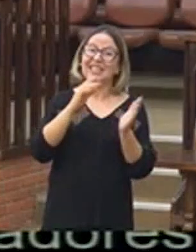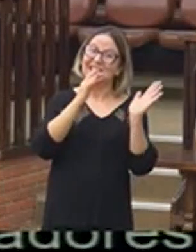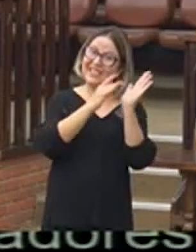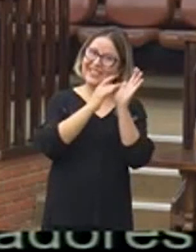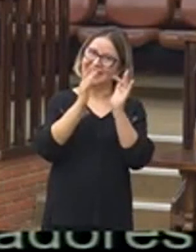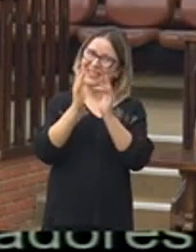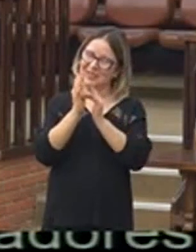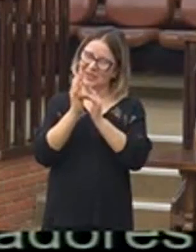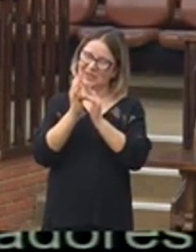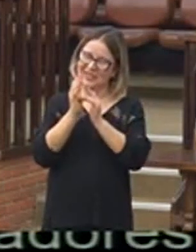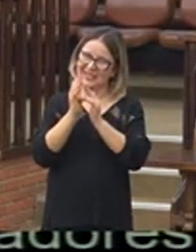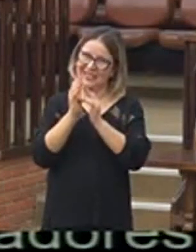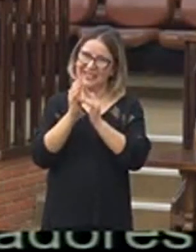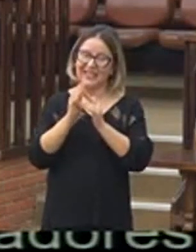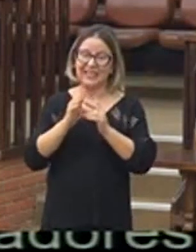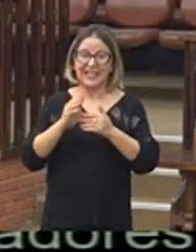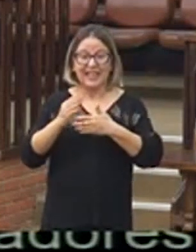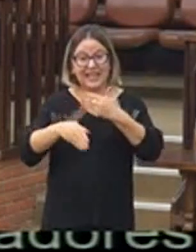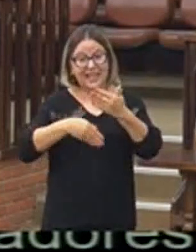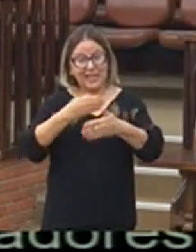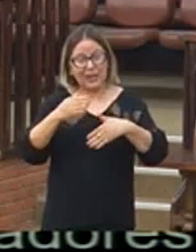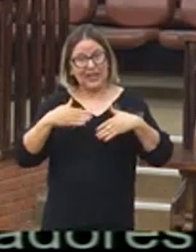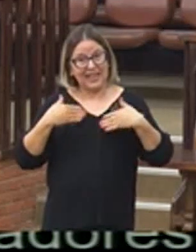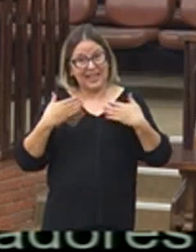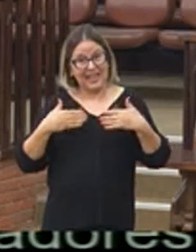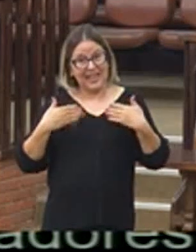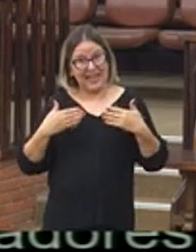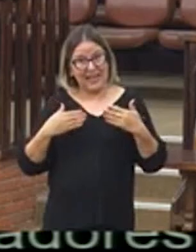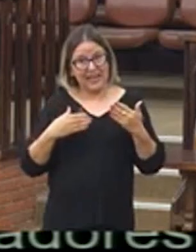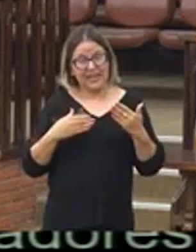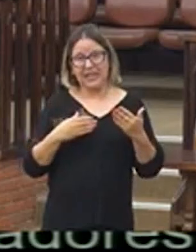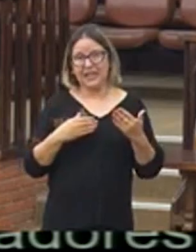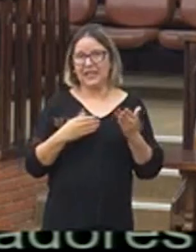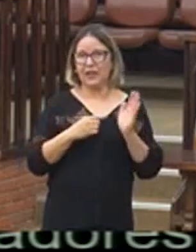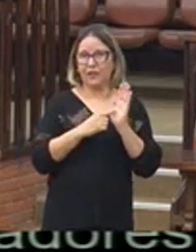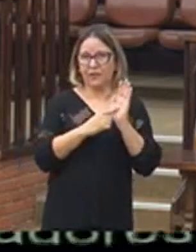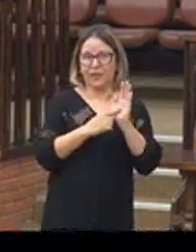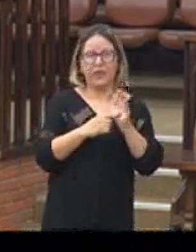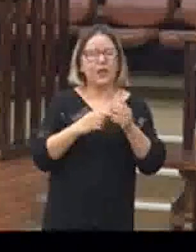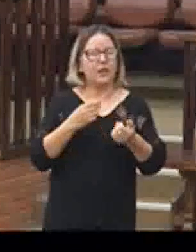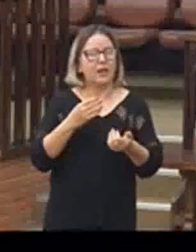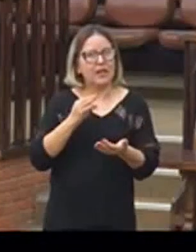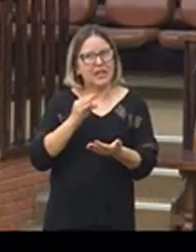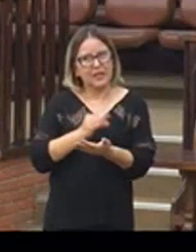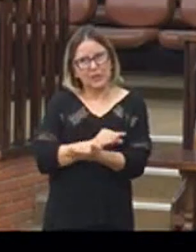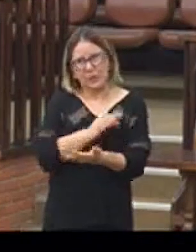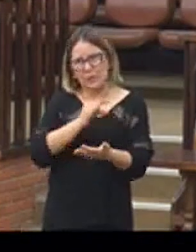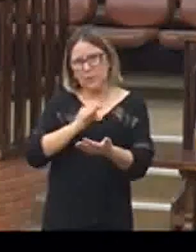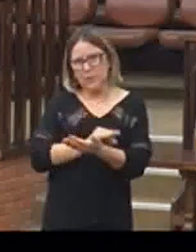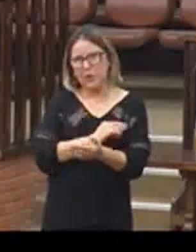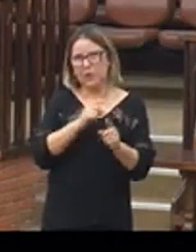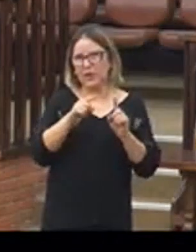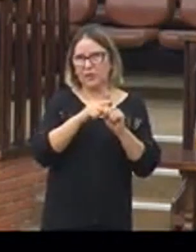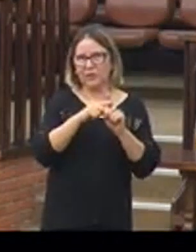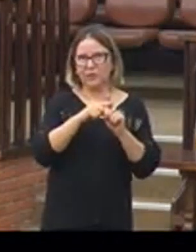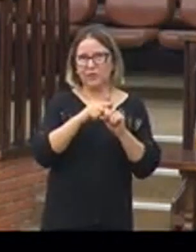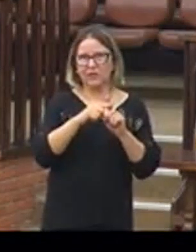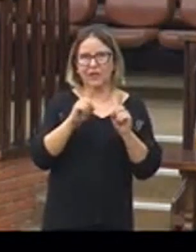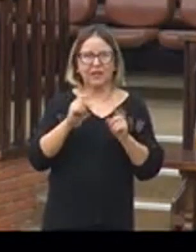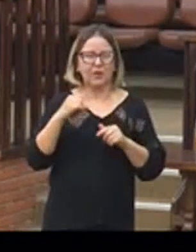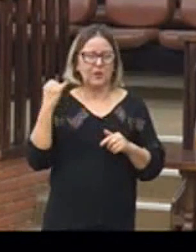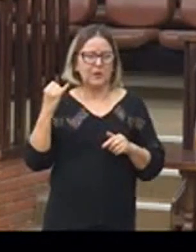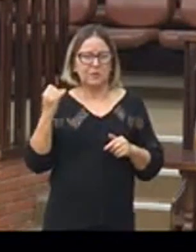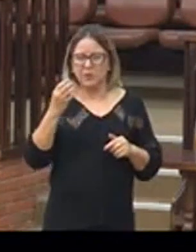qual, em troca da alegria que lhe estava proposta, suportou a cruz, não fazendo caso da ignomínia,